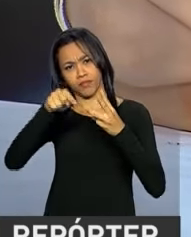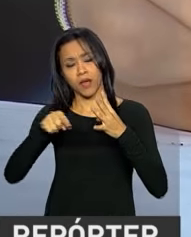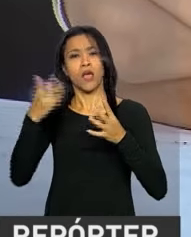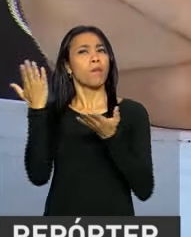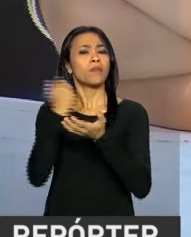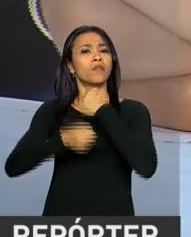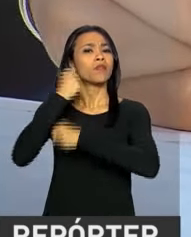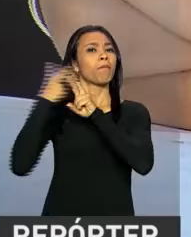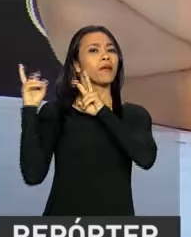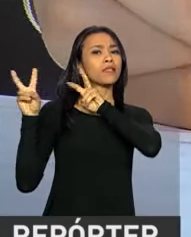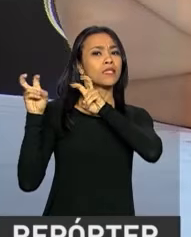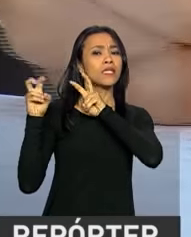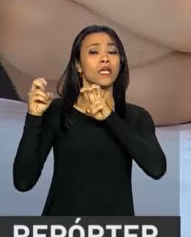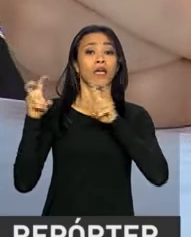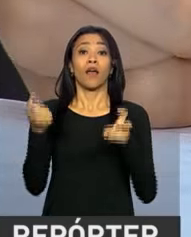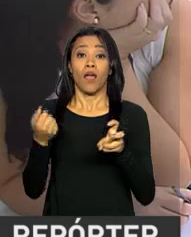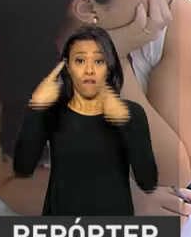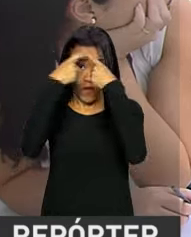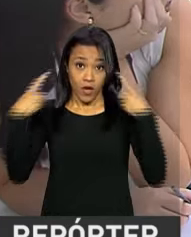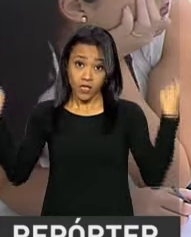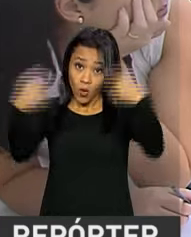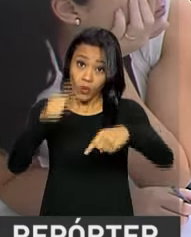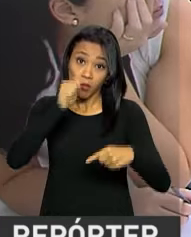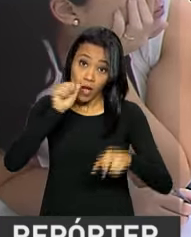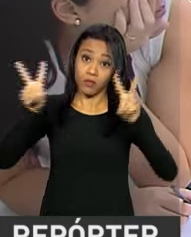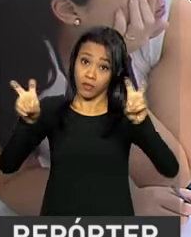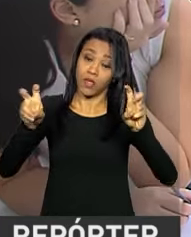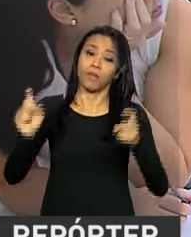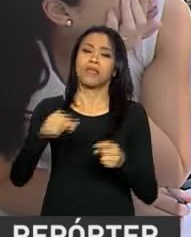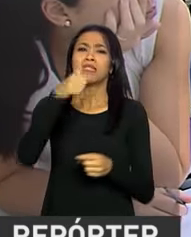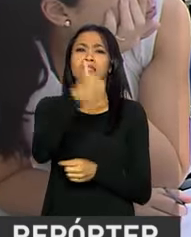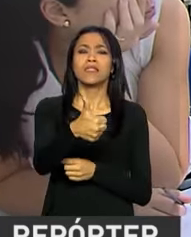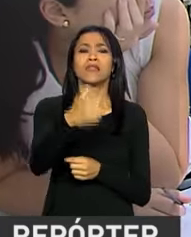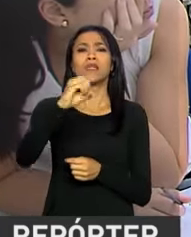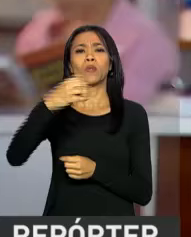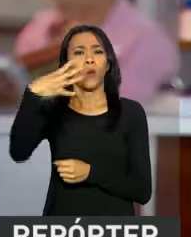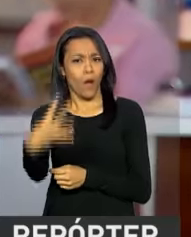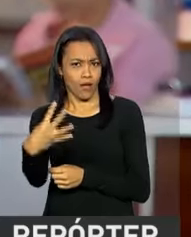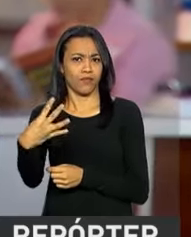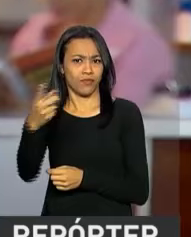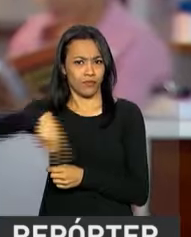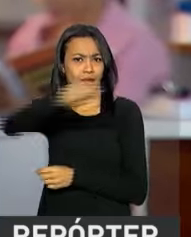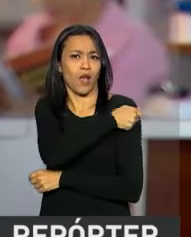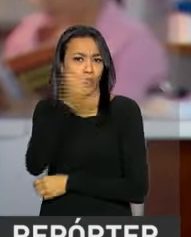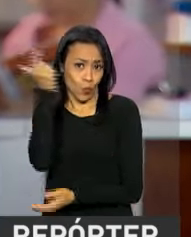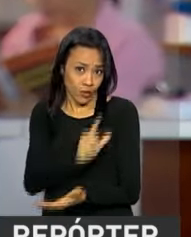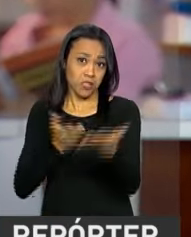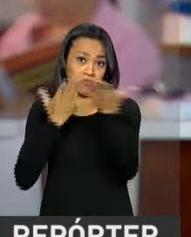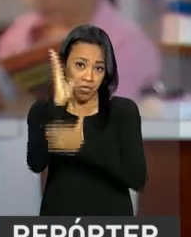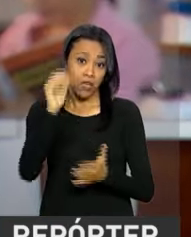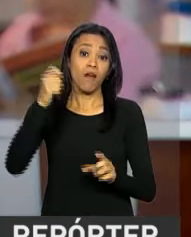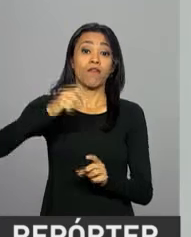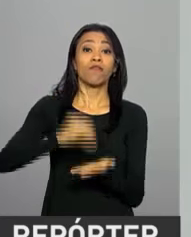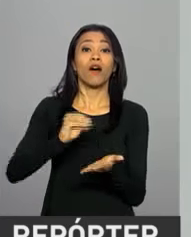violência contra a mulher na sociedade brasileira 104 estudantes alcançaram a nota máxima faltando cerca de 5 meses